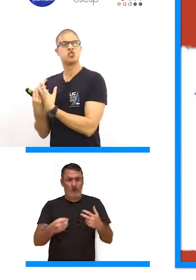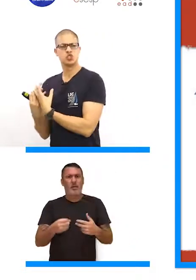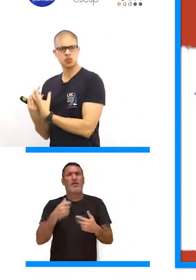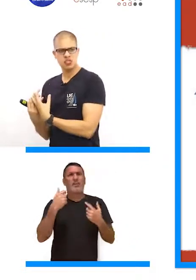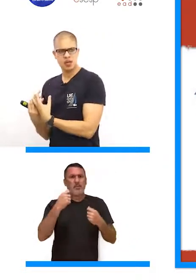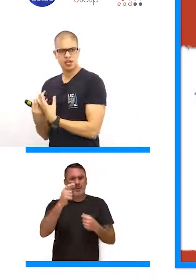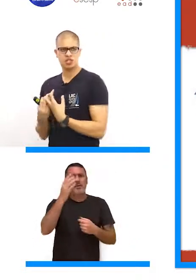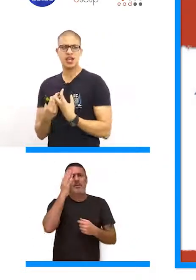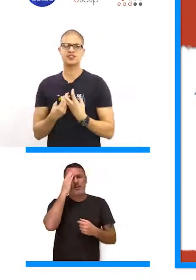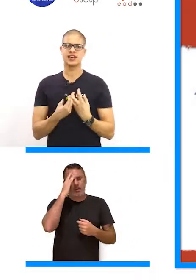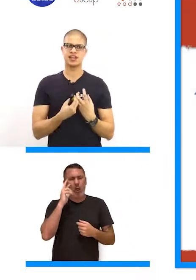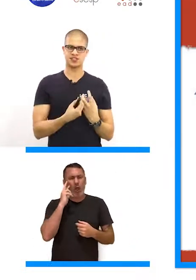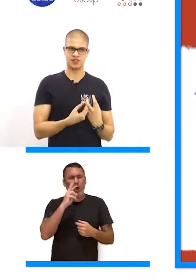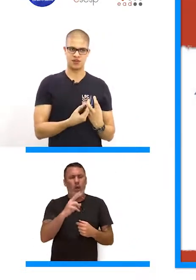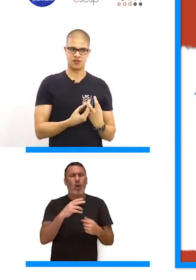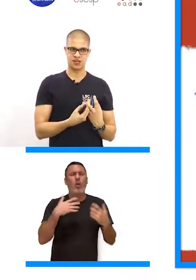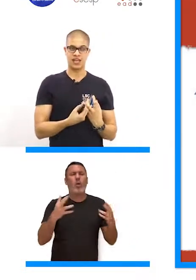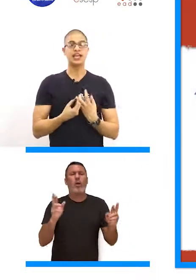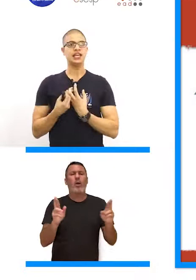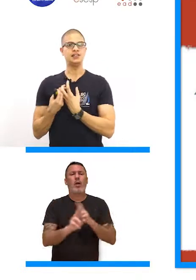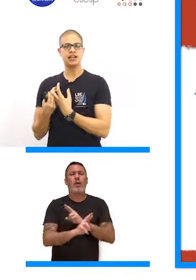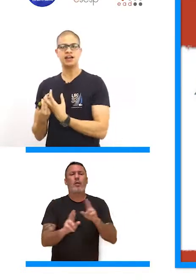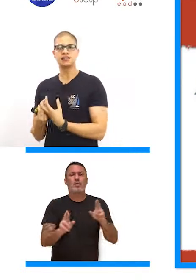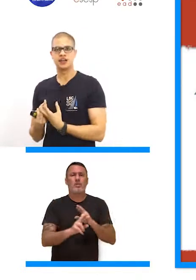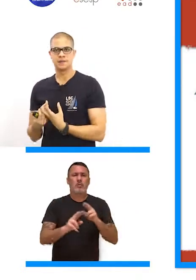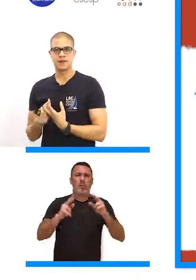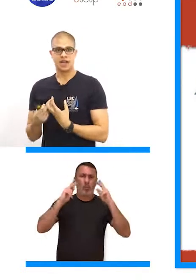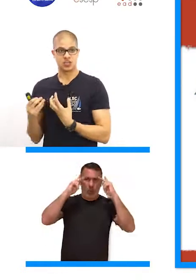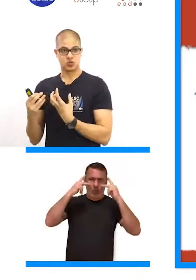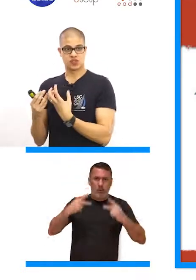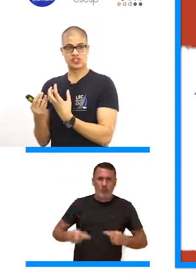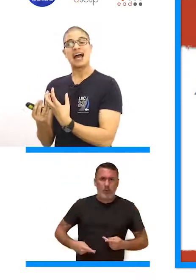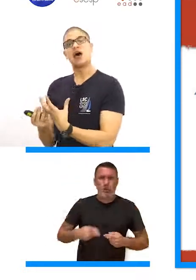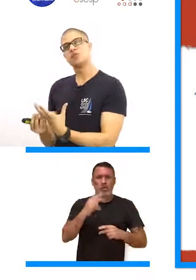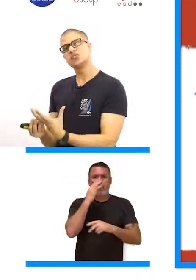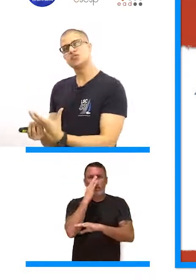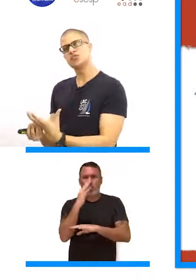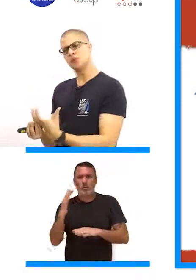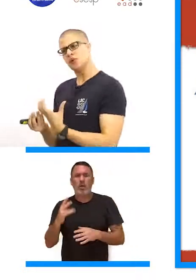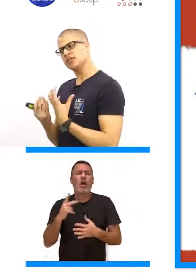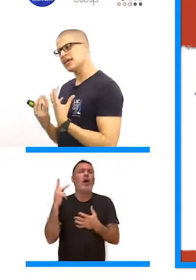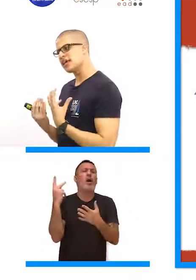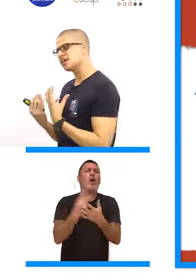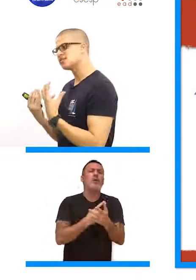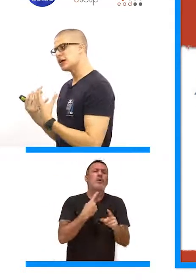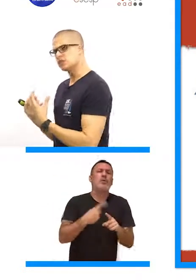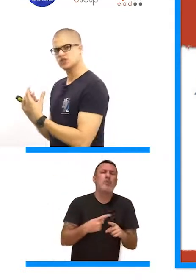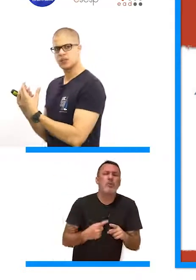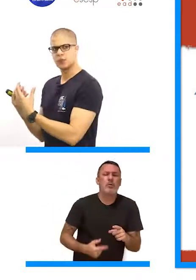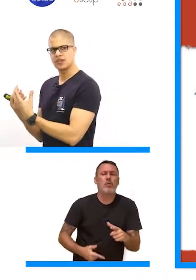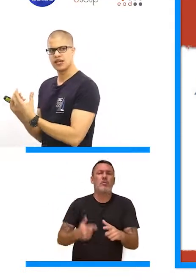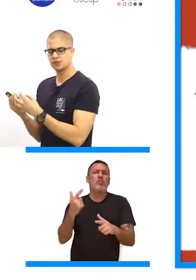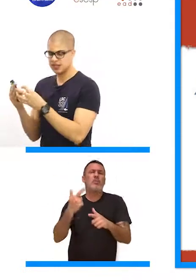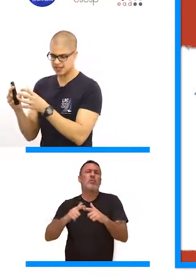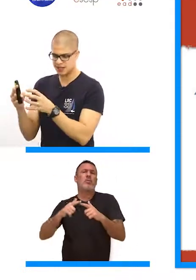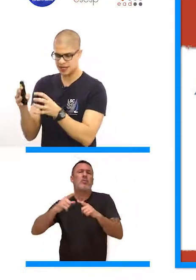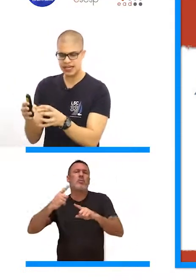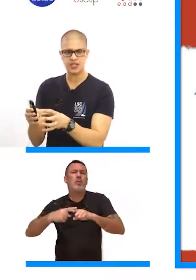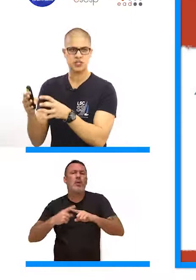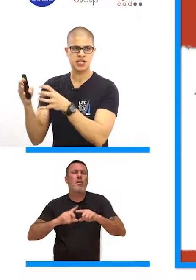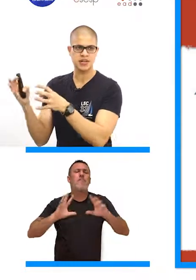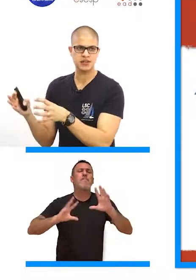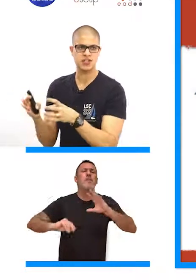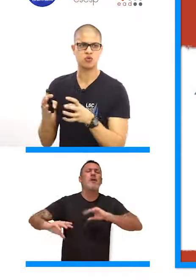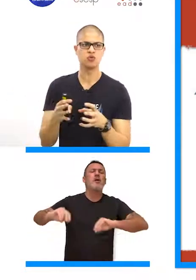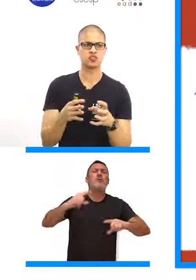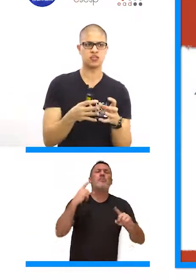interpretar justamente essa relação e entenda as suas causas, por que estamos nos apropriando dessa maneira